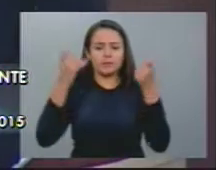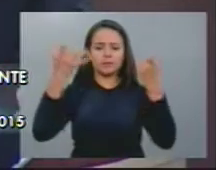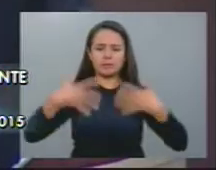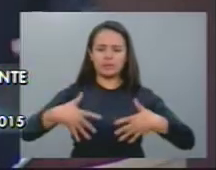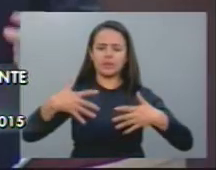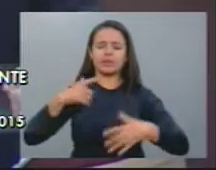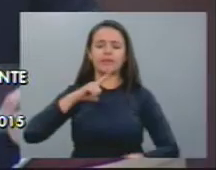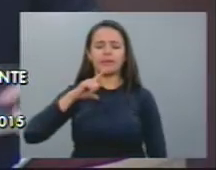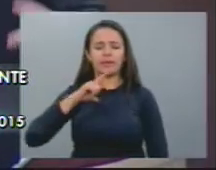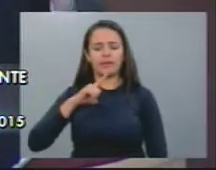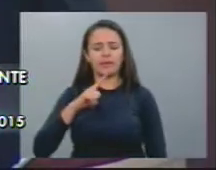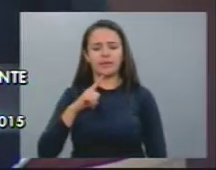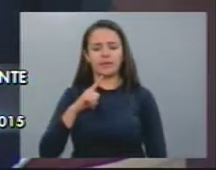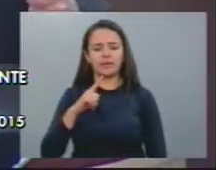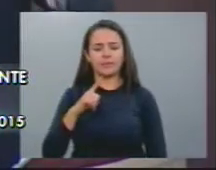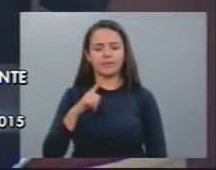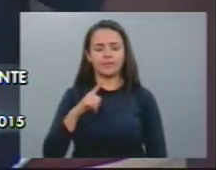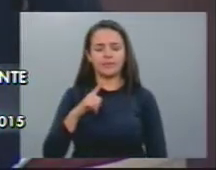tecla desde